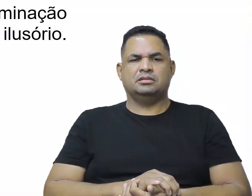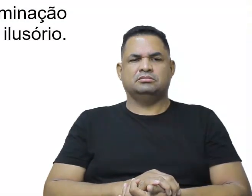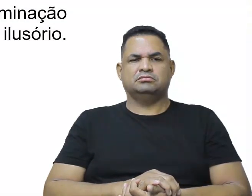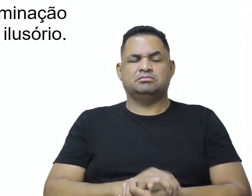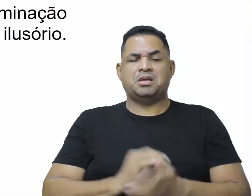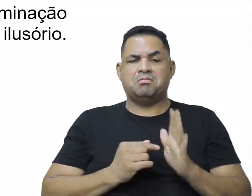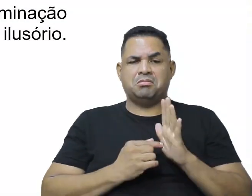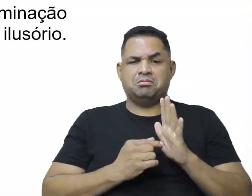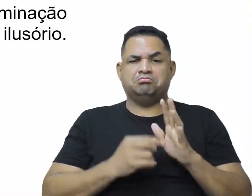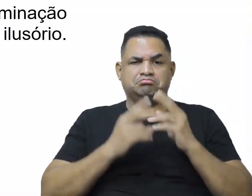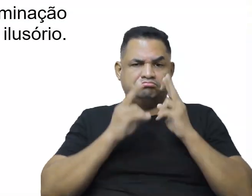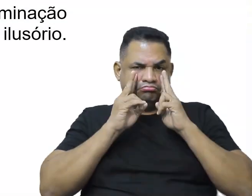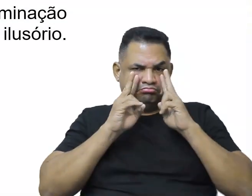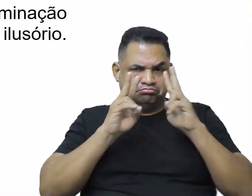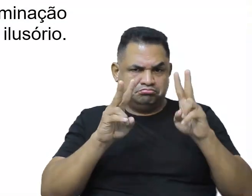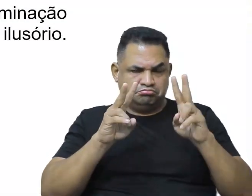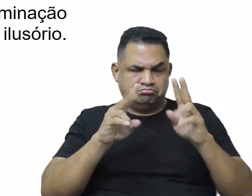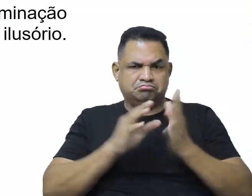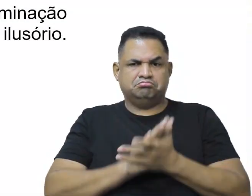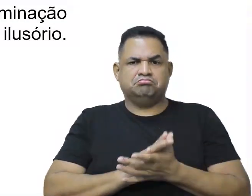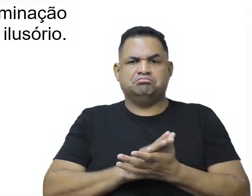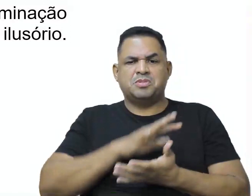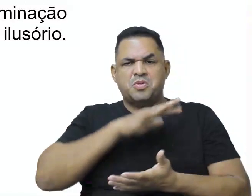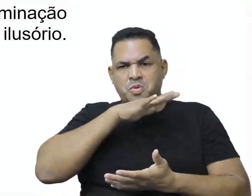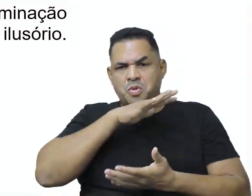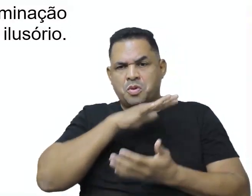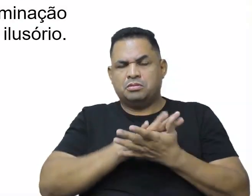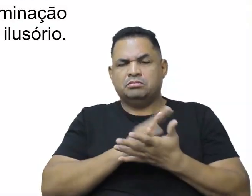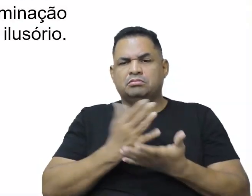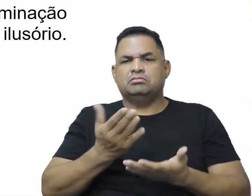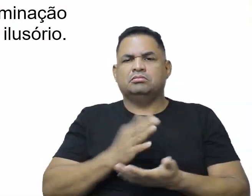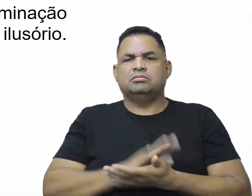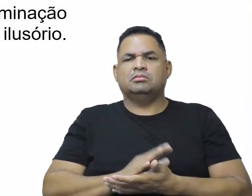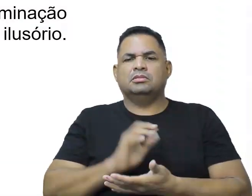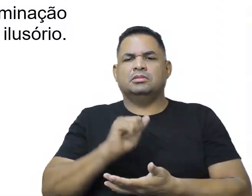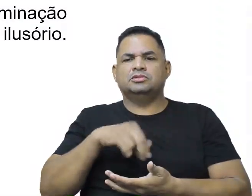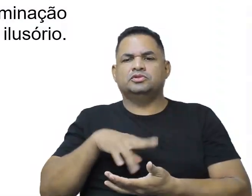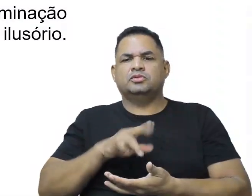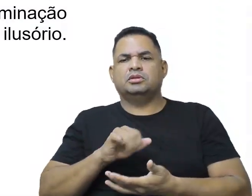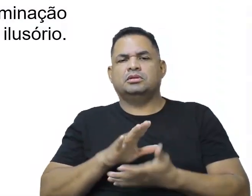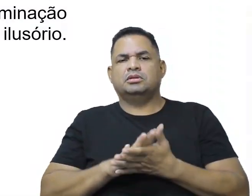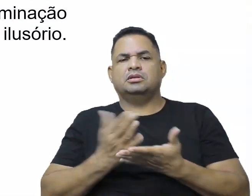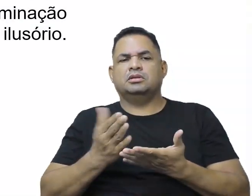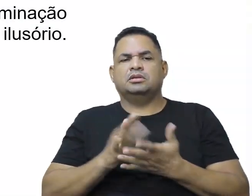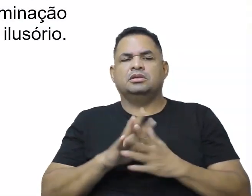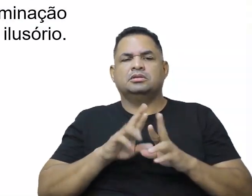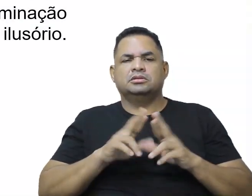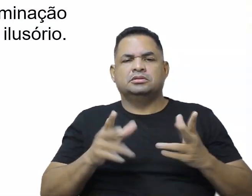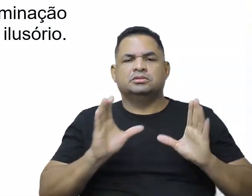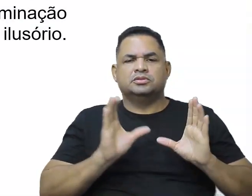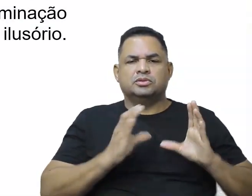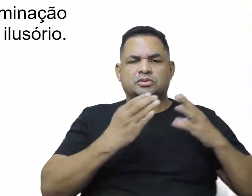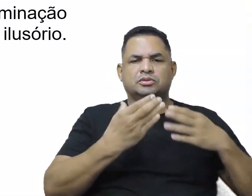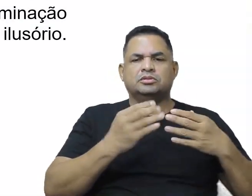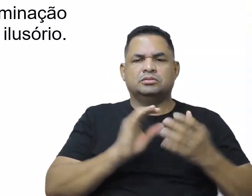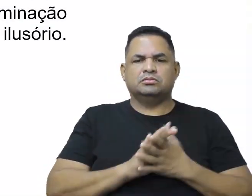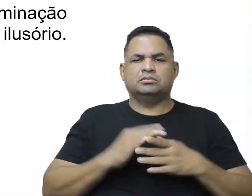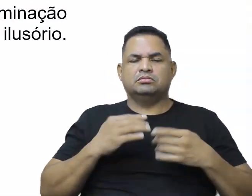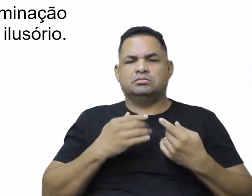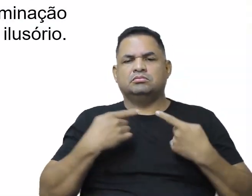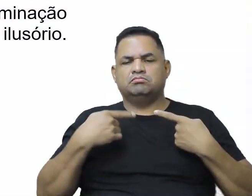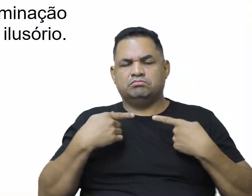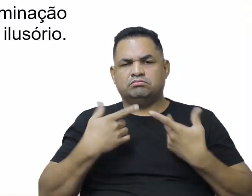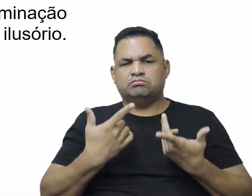em sua visão negativa assumir que as diferenças de classes